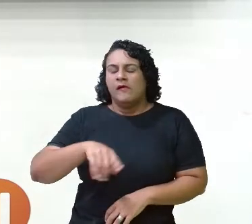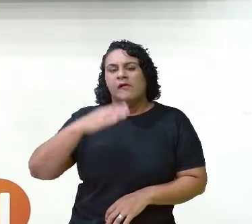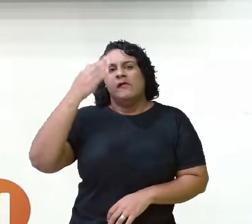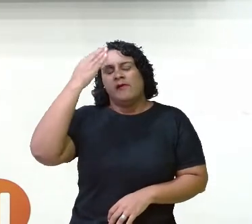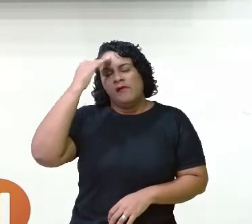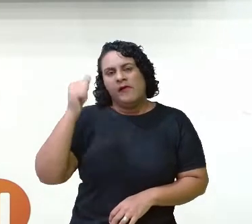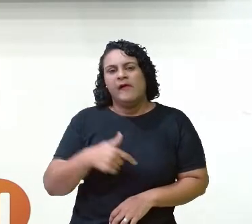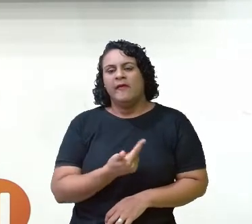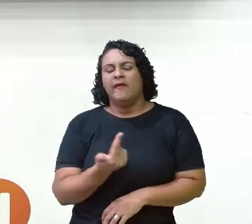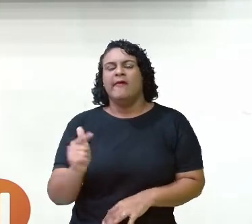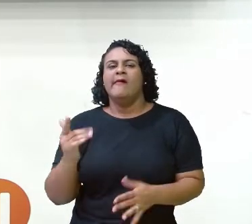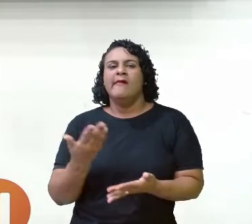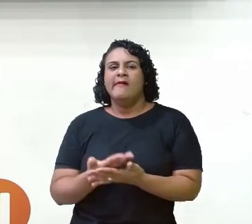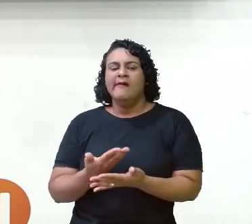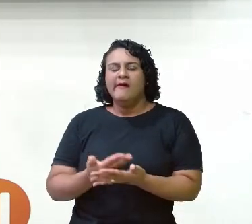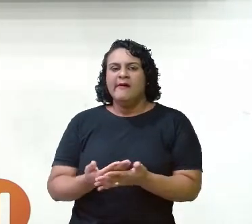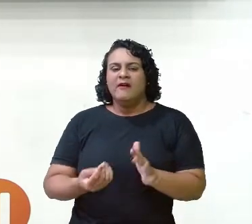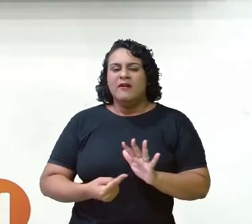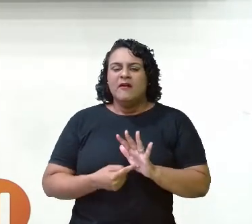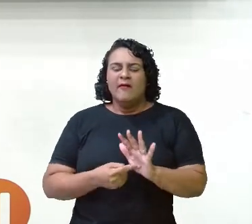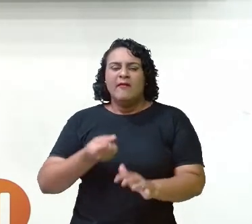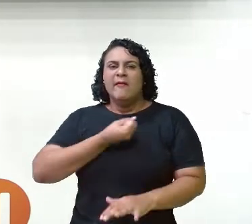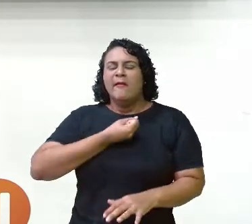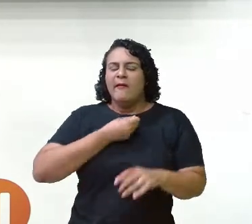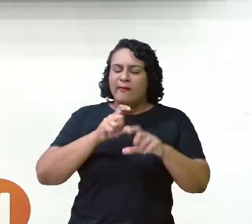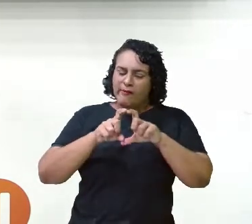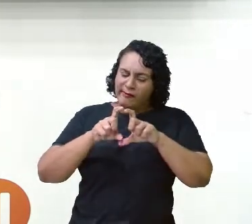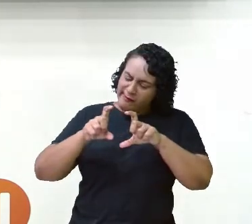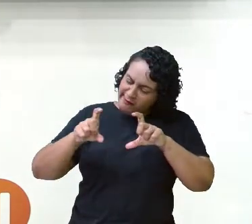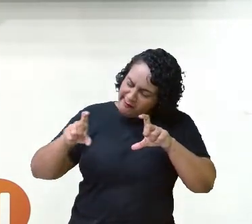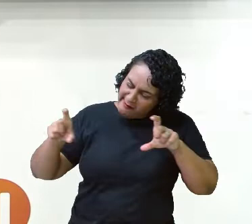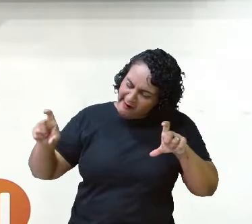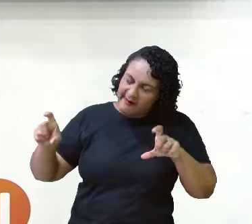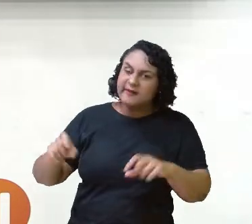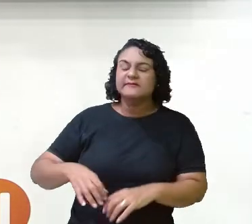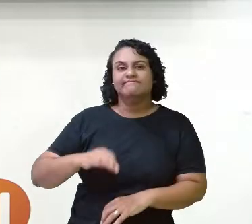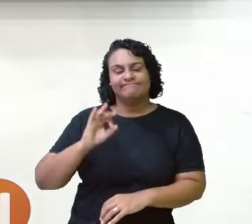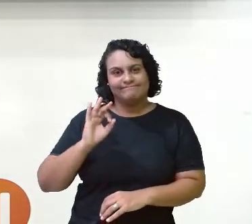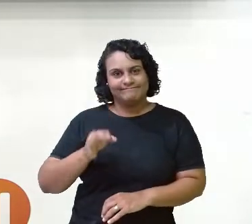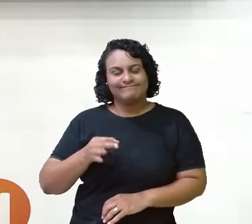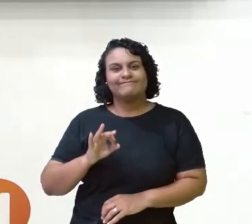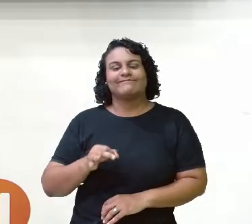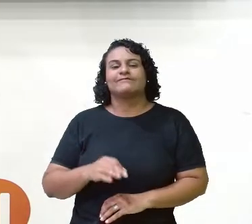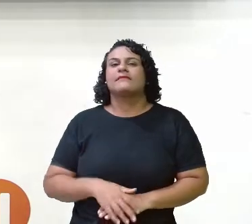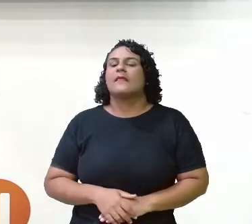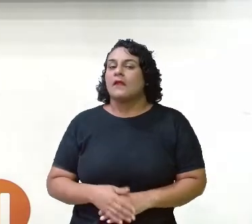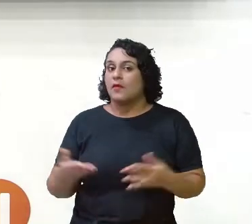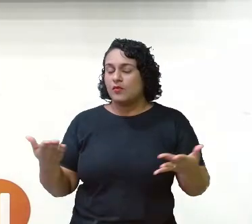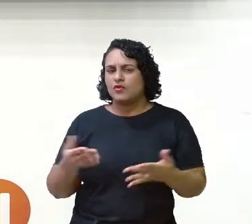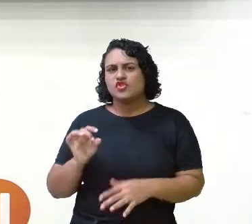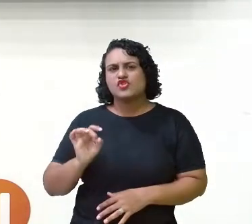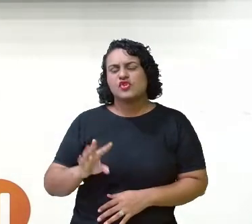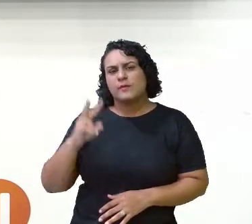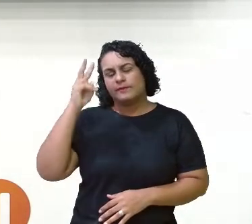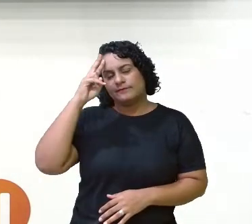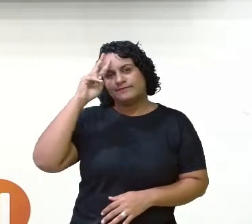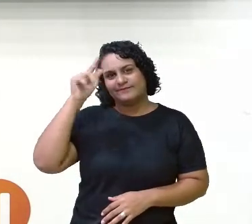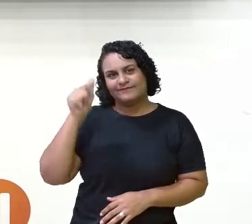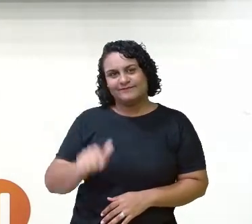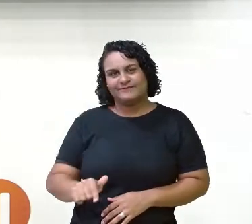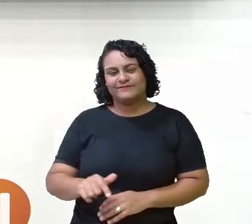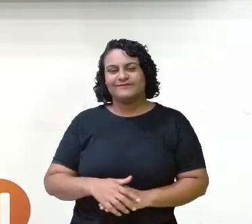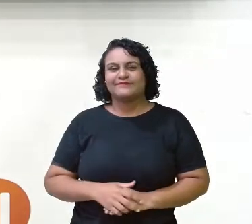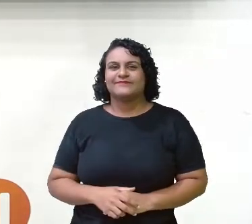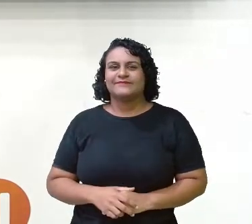números ainda maiores, né? E vocês conseguiram fazer muito bem. Hoje eu só trouxe para darem uma relembrada, tranquilo? Vamos para o